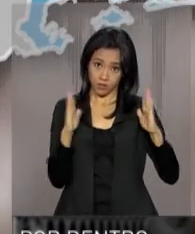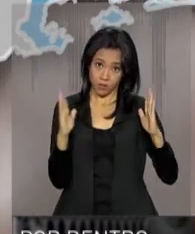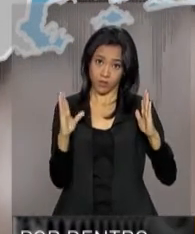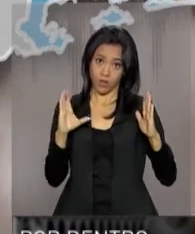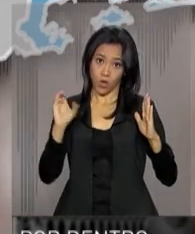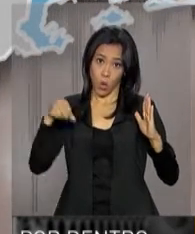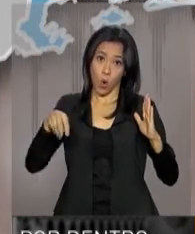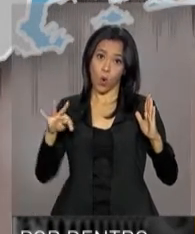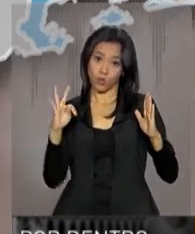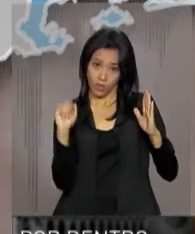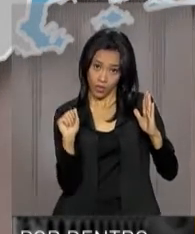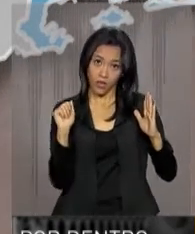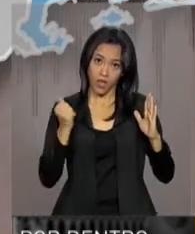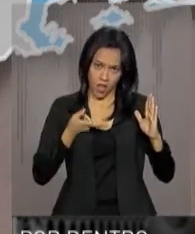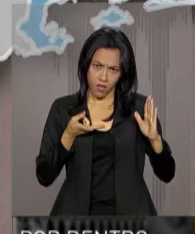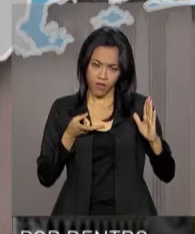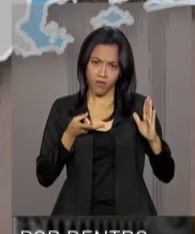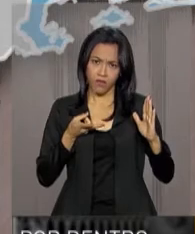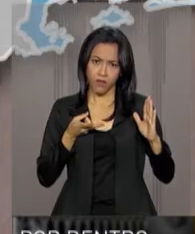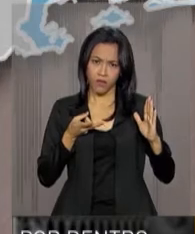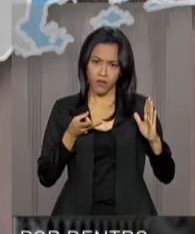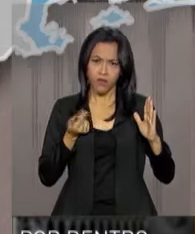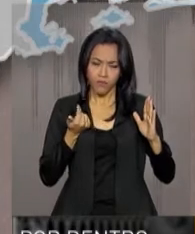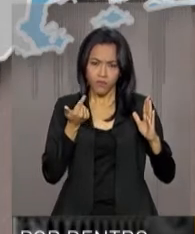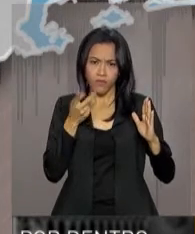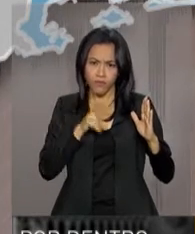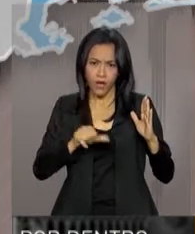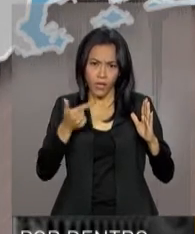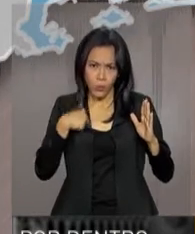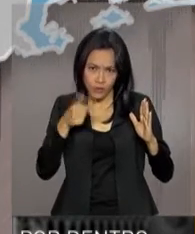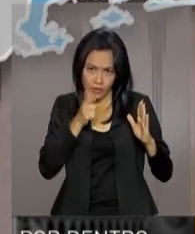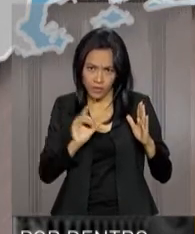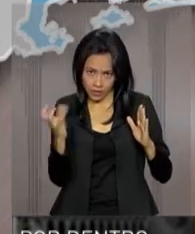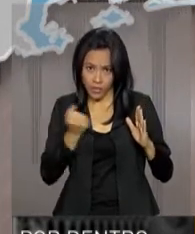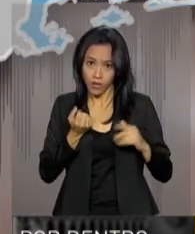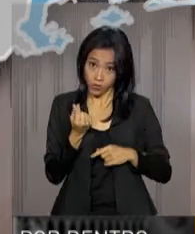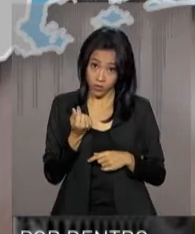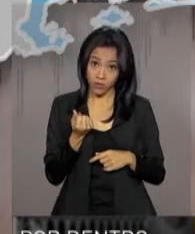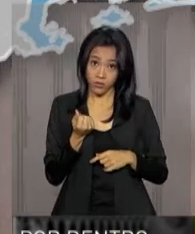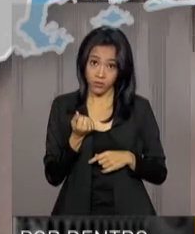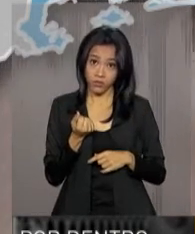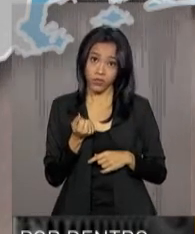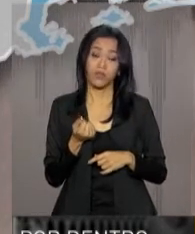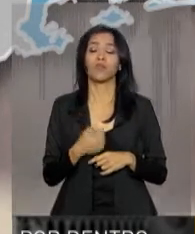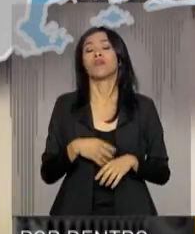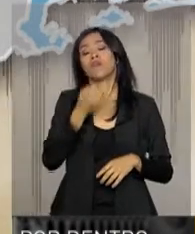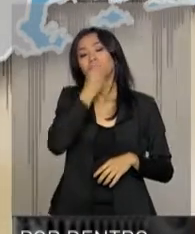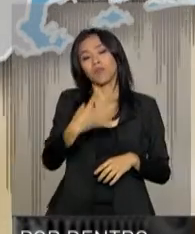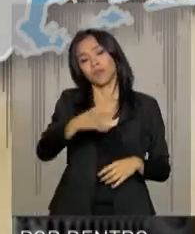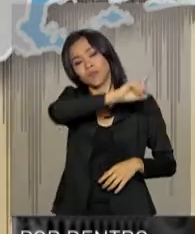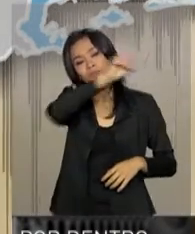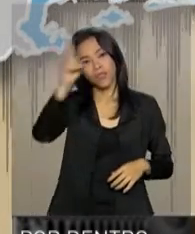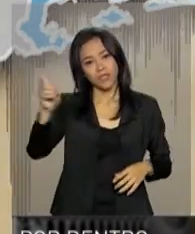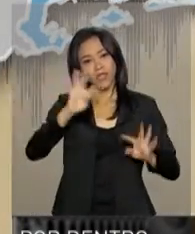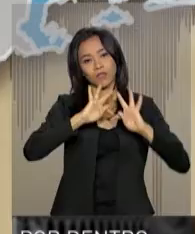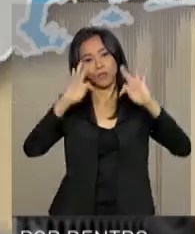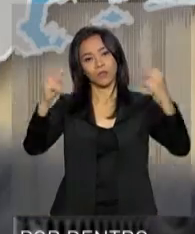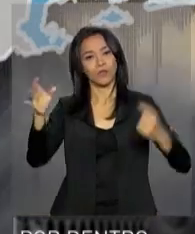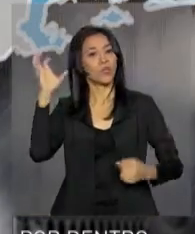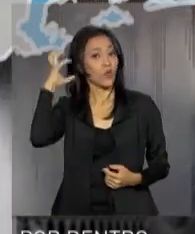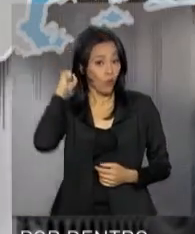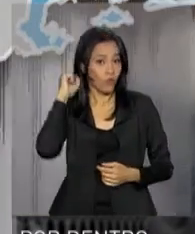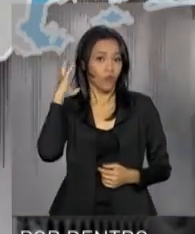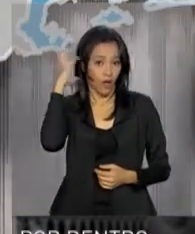continuam trabalhando no assunto é a possibilidade de fazer esses aqui é bom dia 1a responde ouvintes da rádio tupi sim